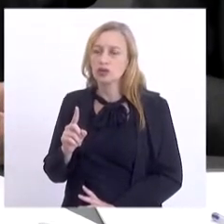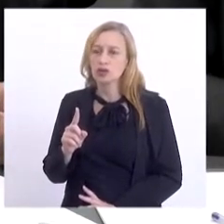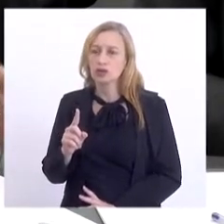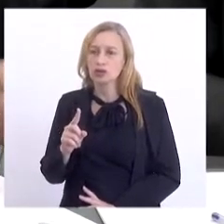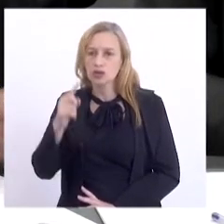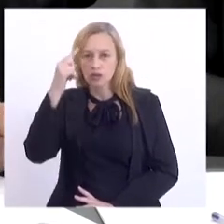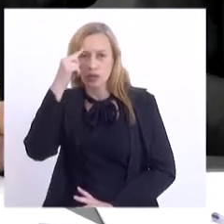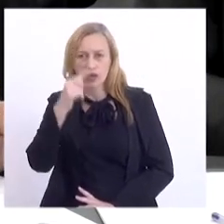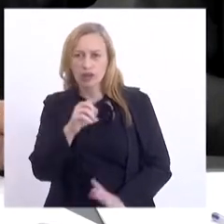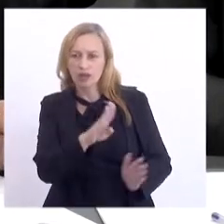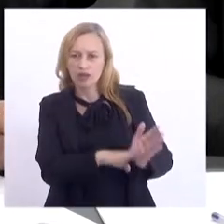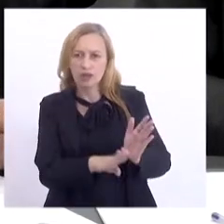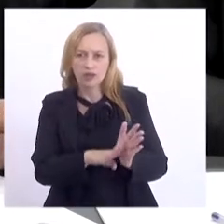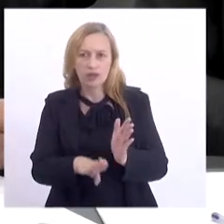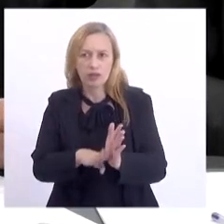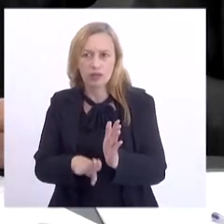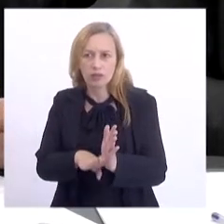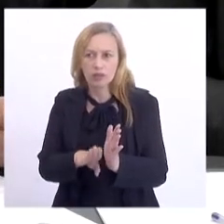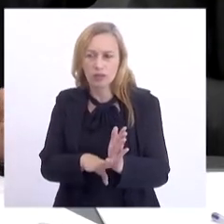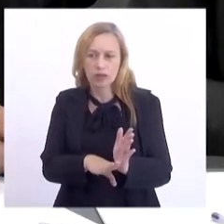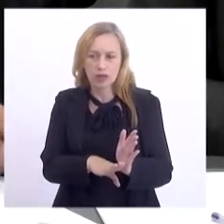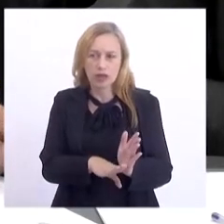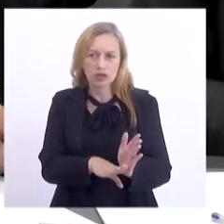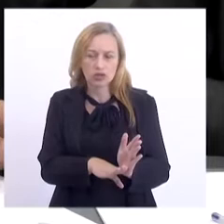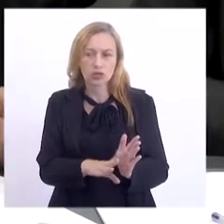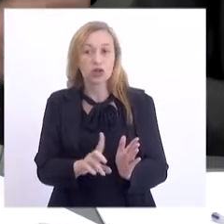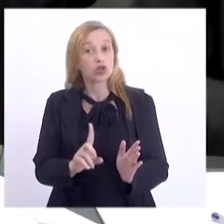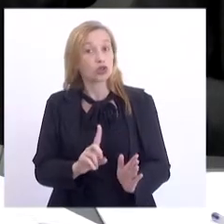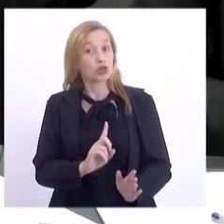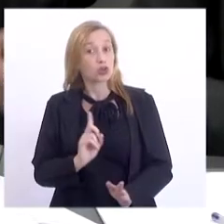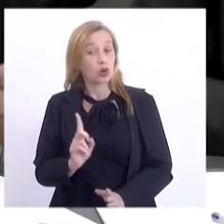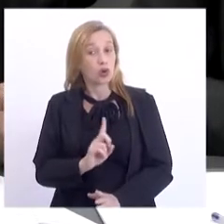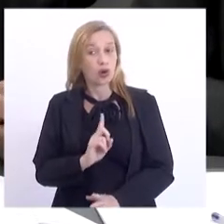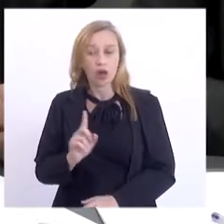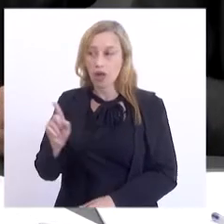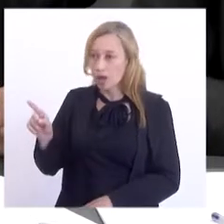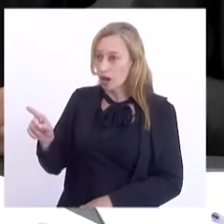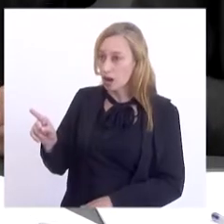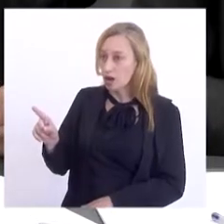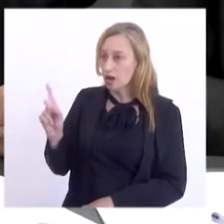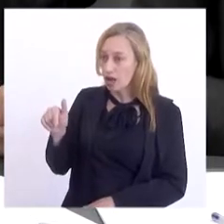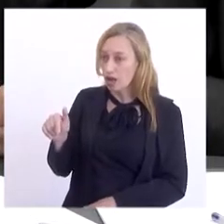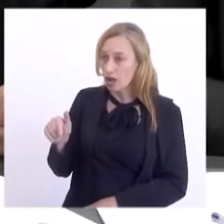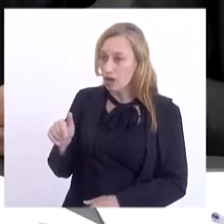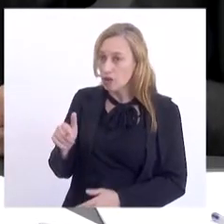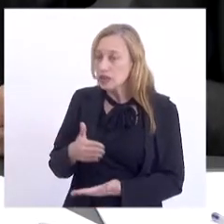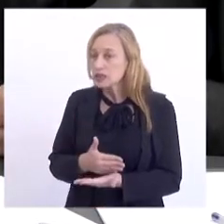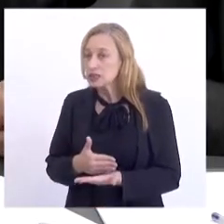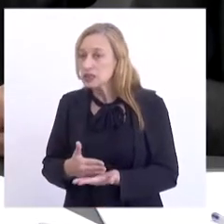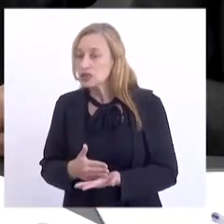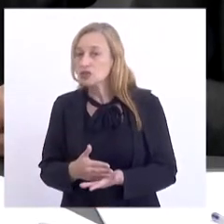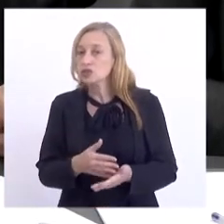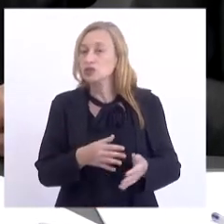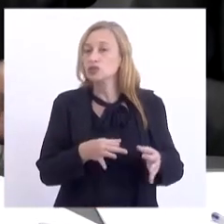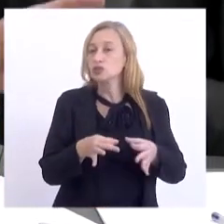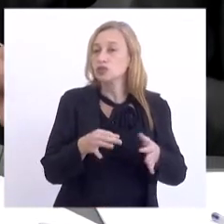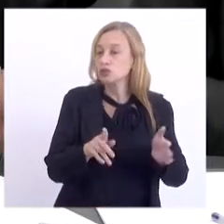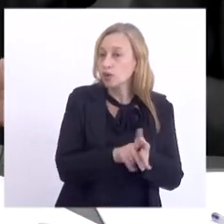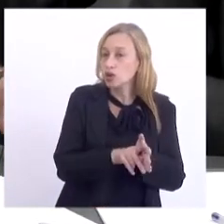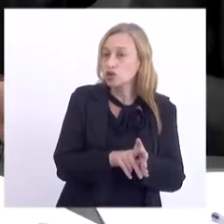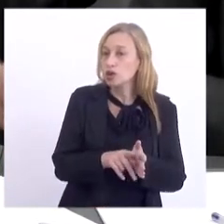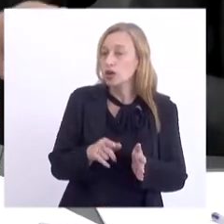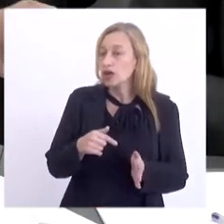despesa nessa específicas despesas nós somos ele é opinião do projeto tão e